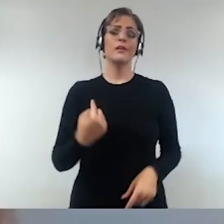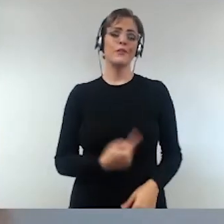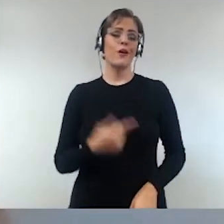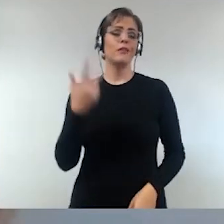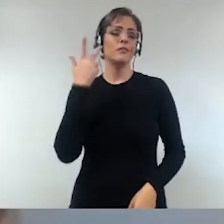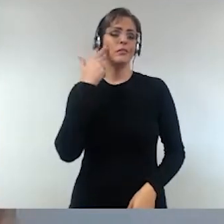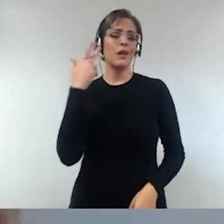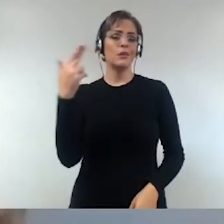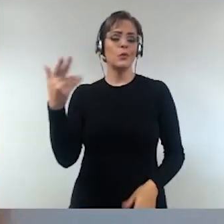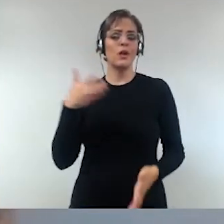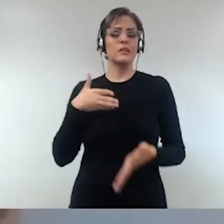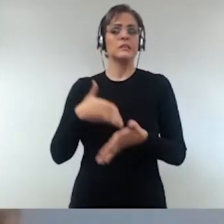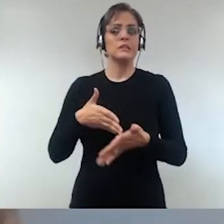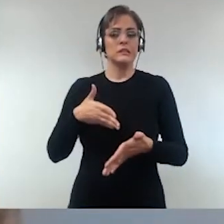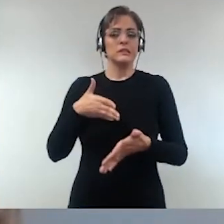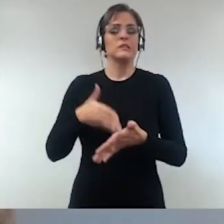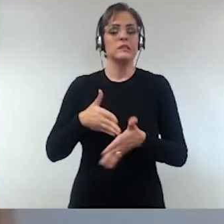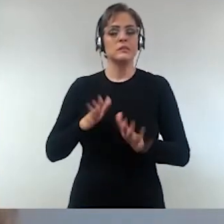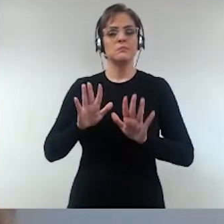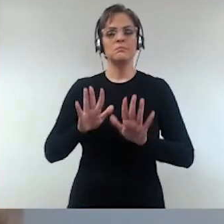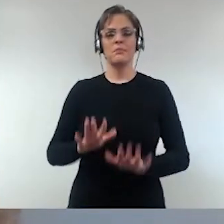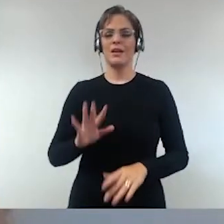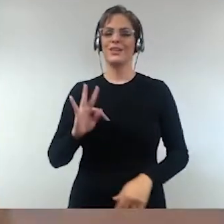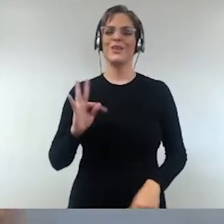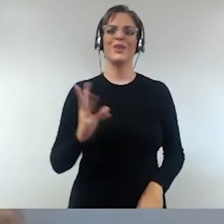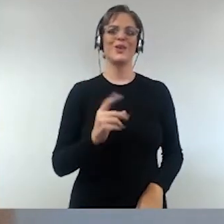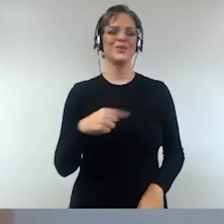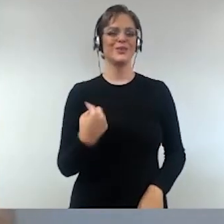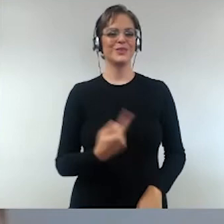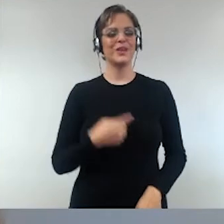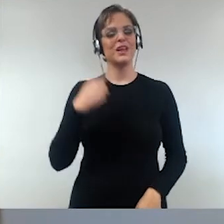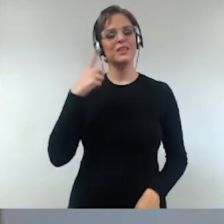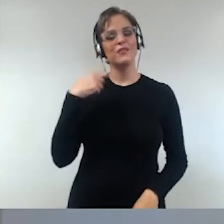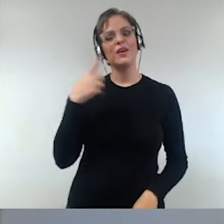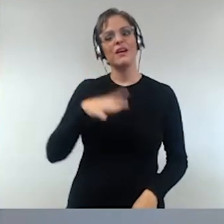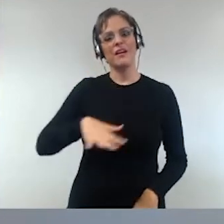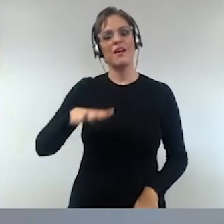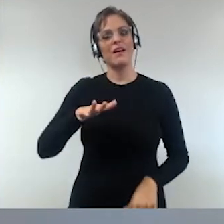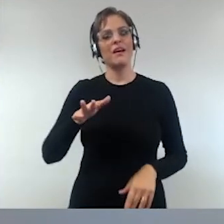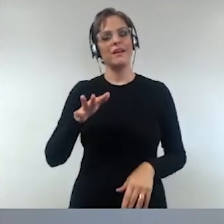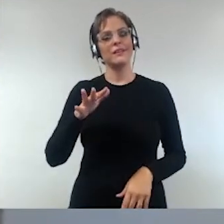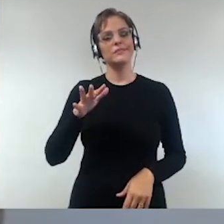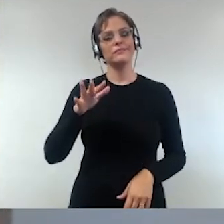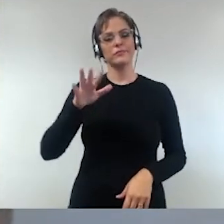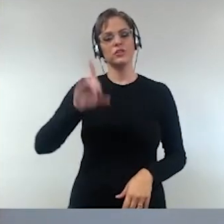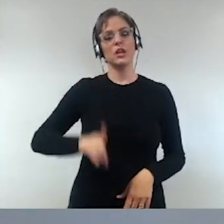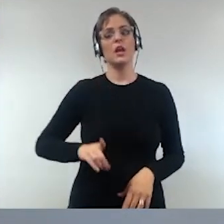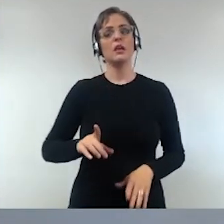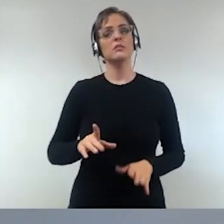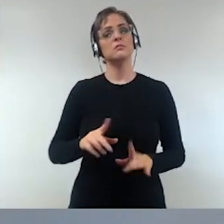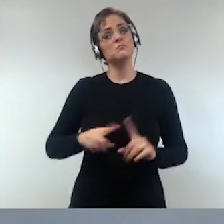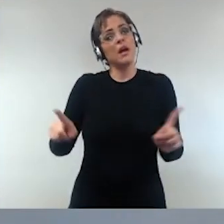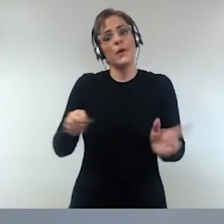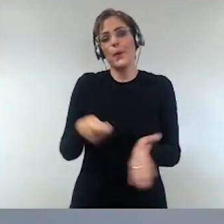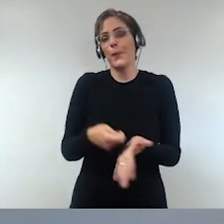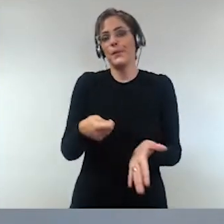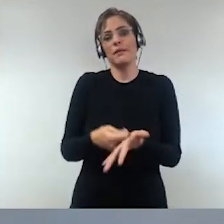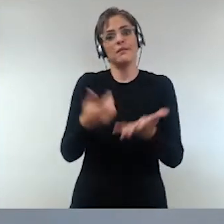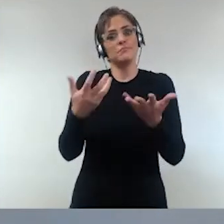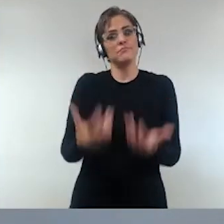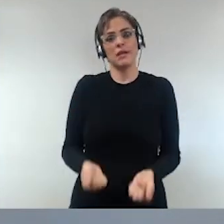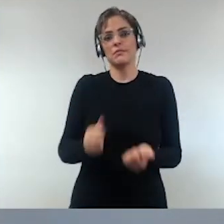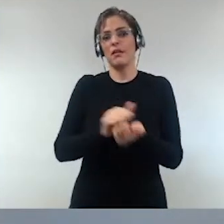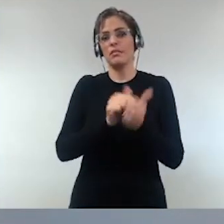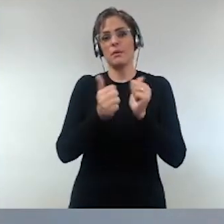natural à evolução tecnológica, nós todos, né, advogados e operadores do direito, fomos obrigados a nos adaptar ao uso